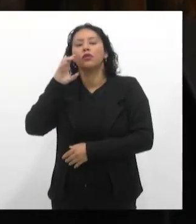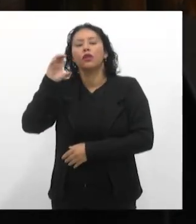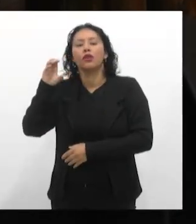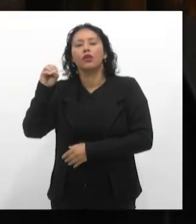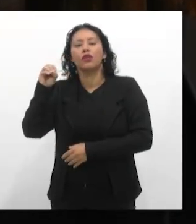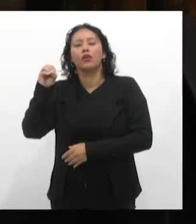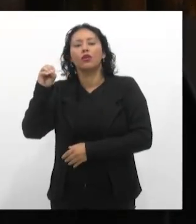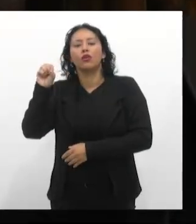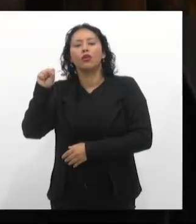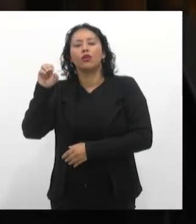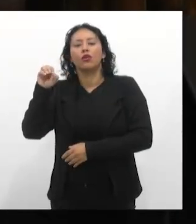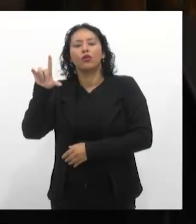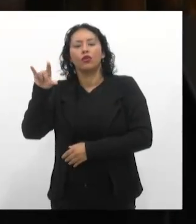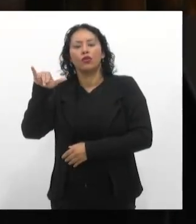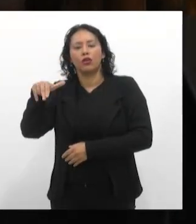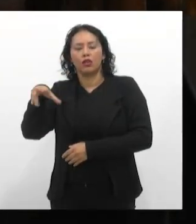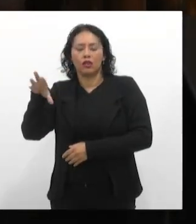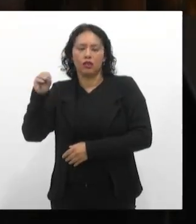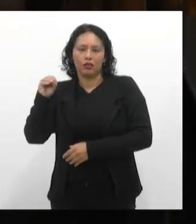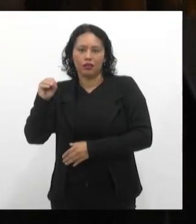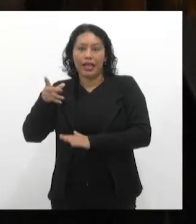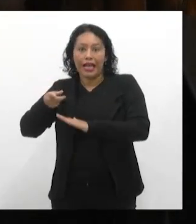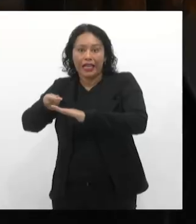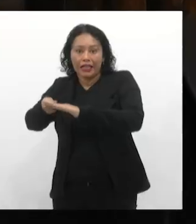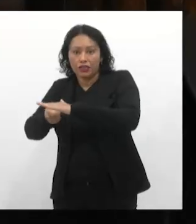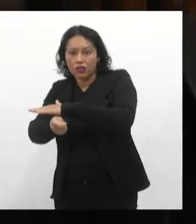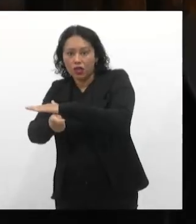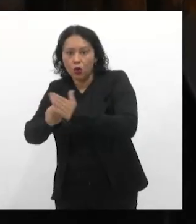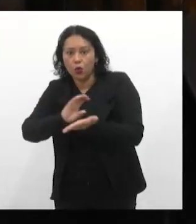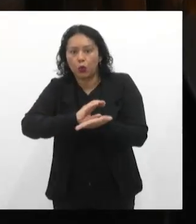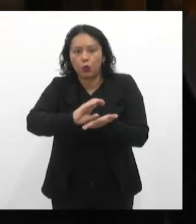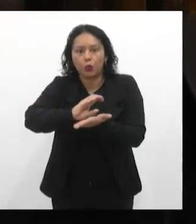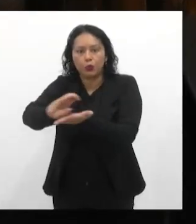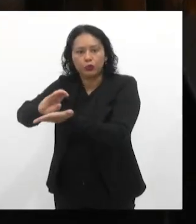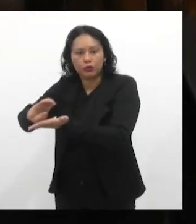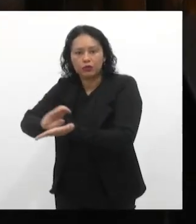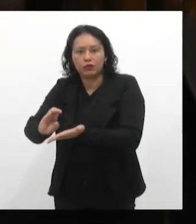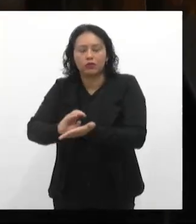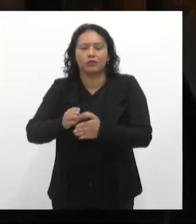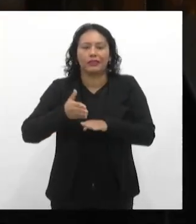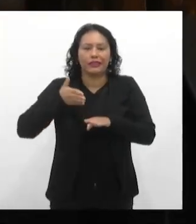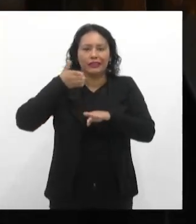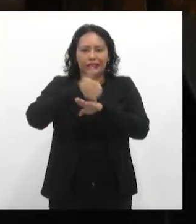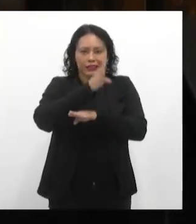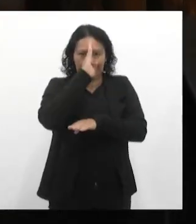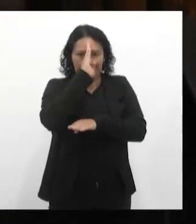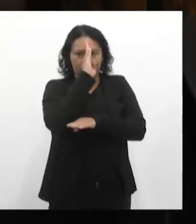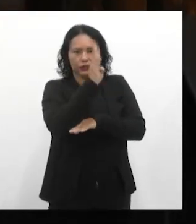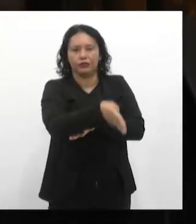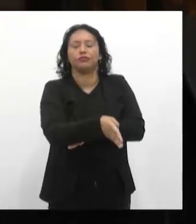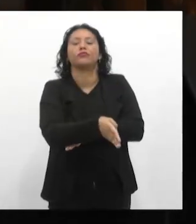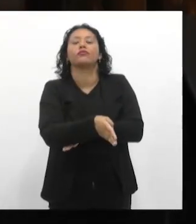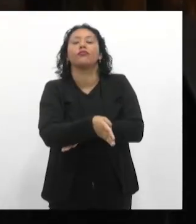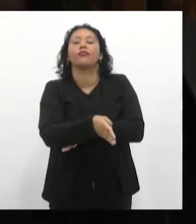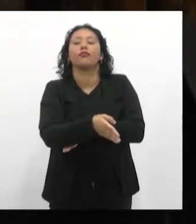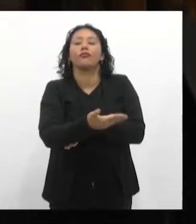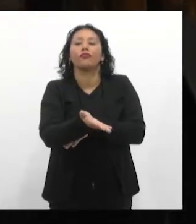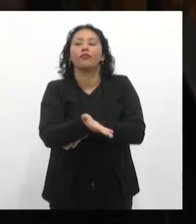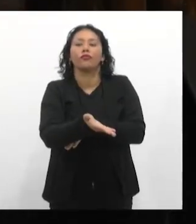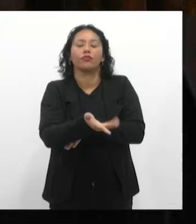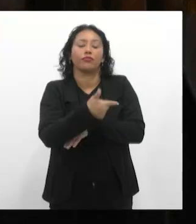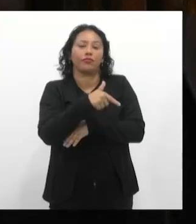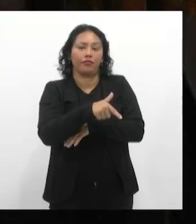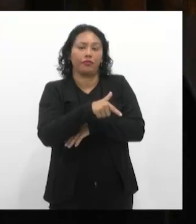trata exatamente que esses recursos que deveriam sair, né, do fundo